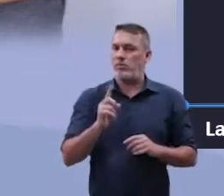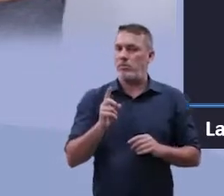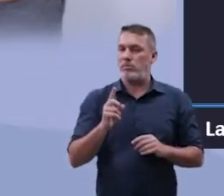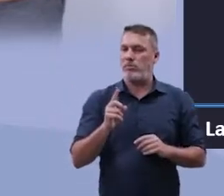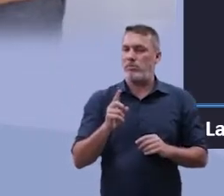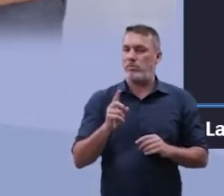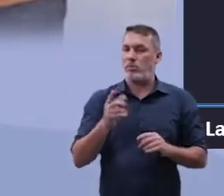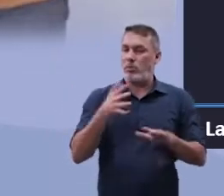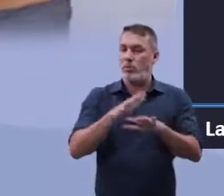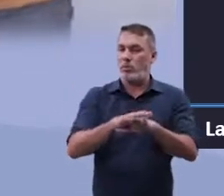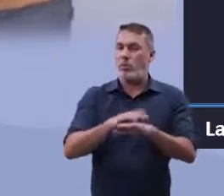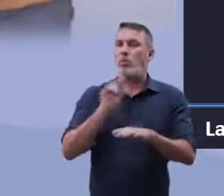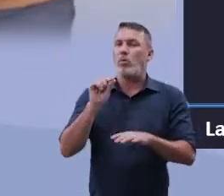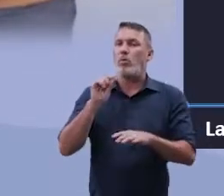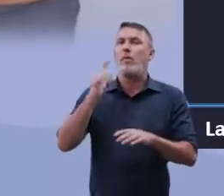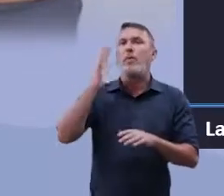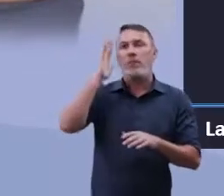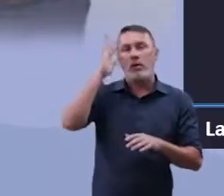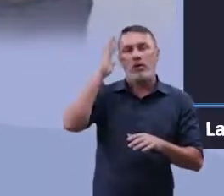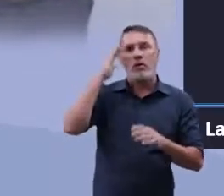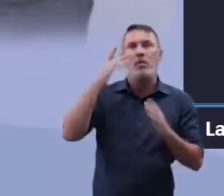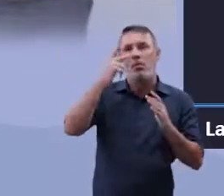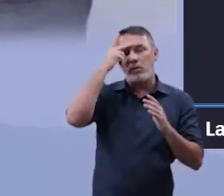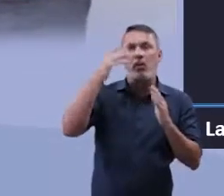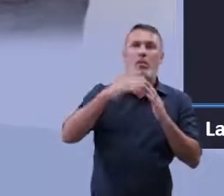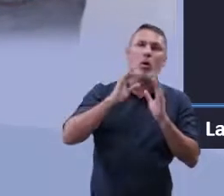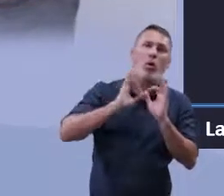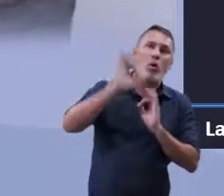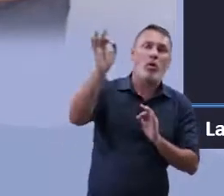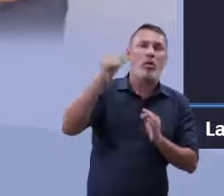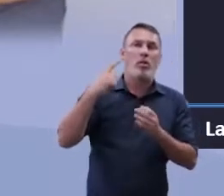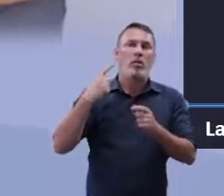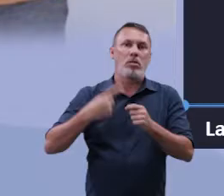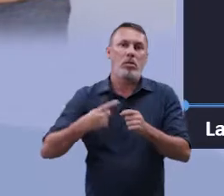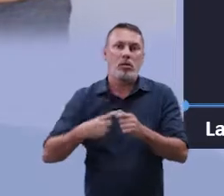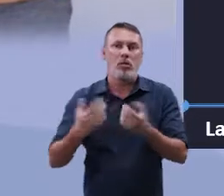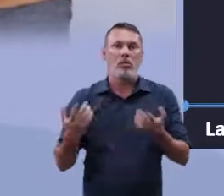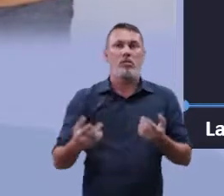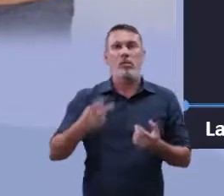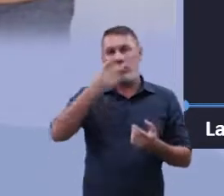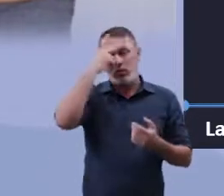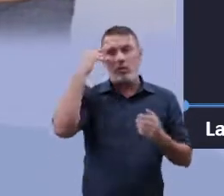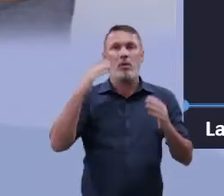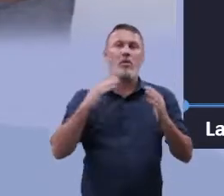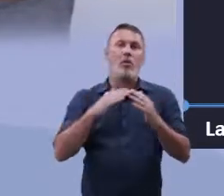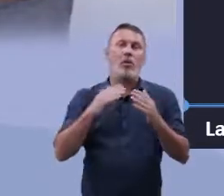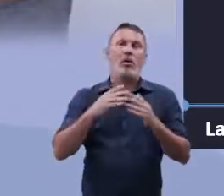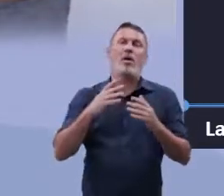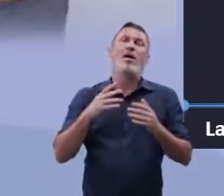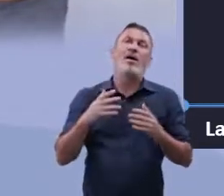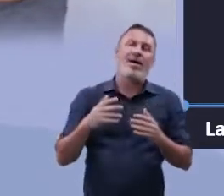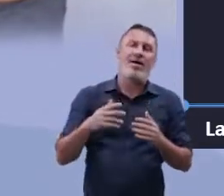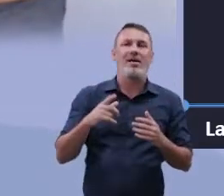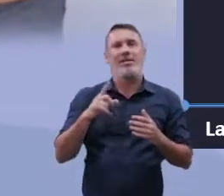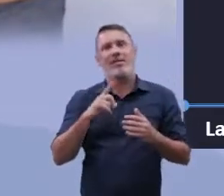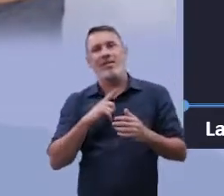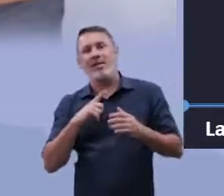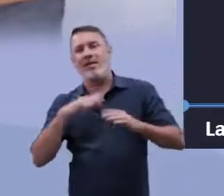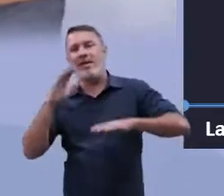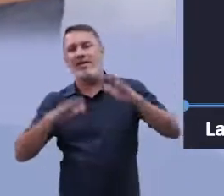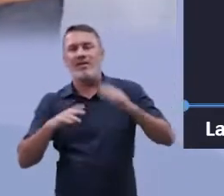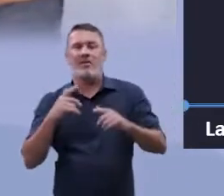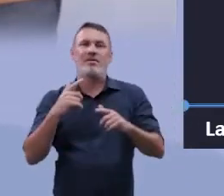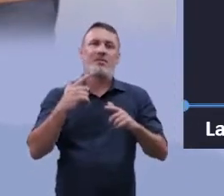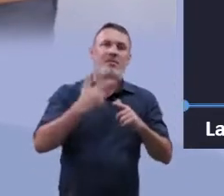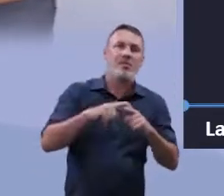no interior. Eu tenho que pensar naquela pessoa que, infelizmente, professor, mas lá eles têm problema, às vezes, de energia e coisa e tal. Mas nós estamos resolvendo o problema